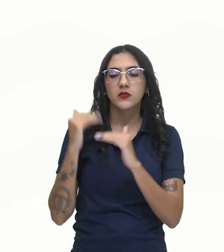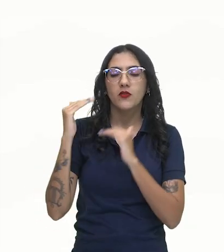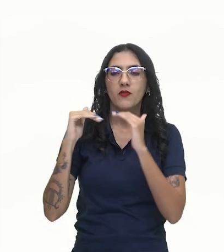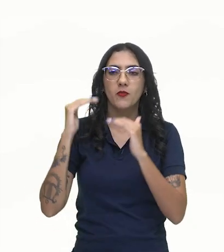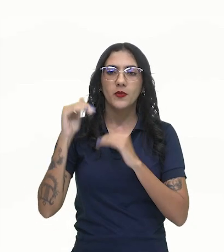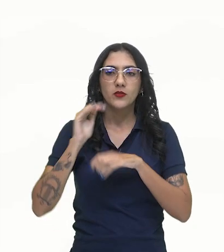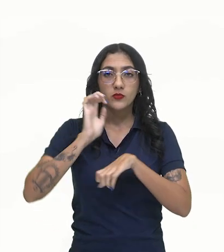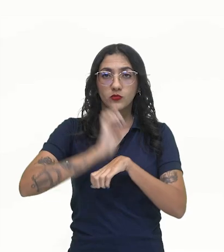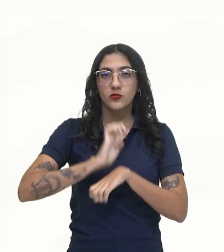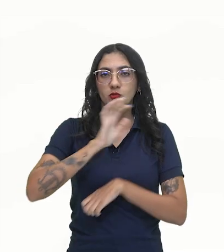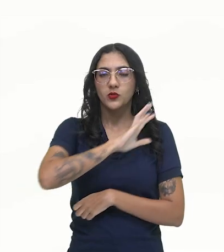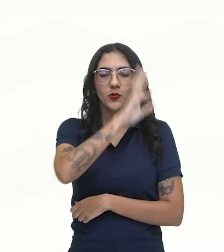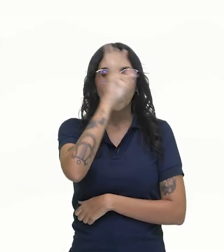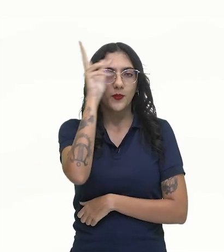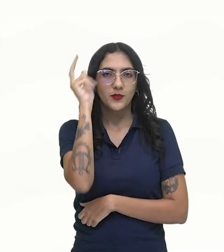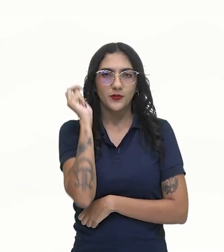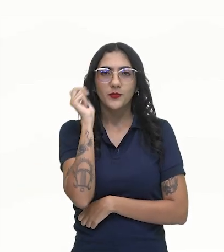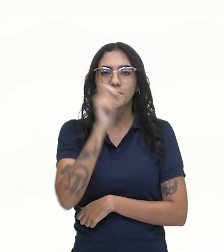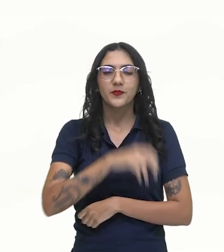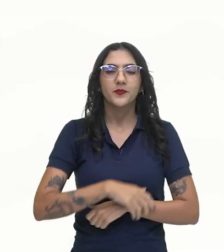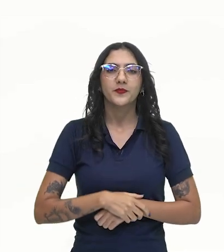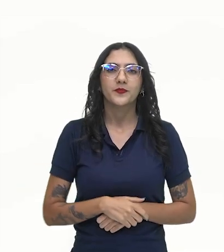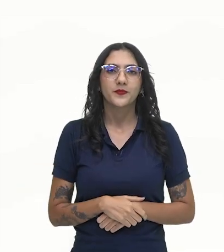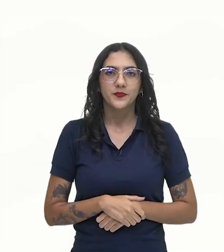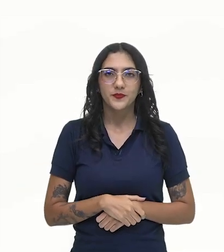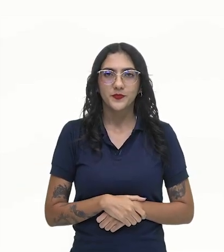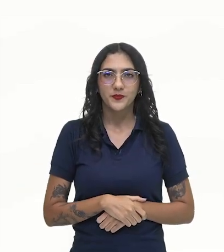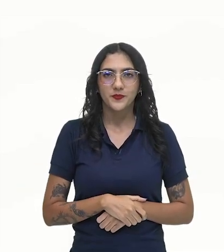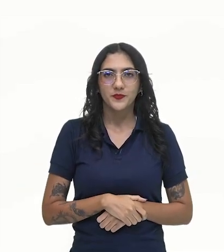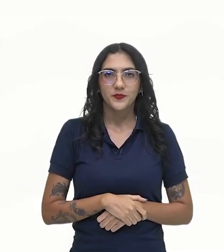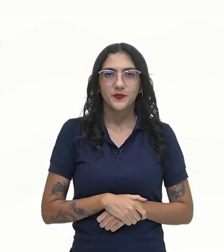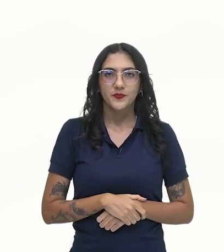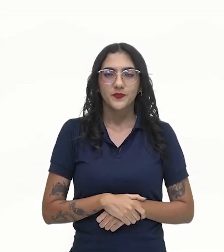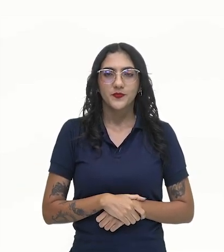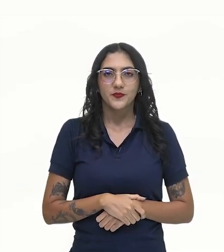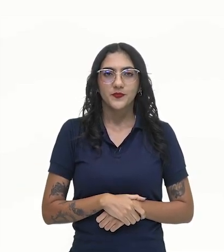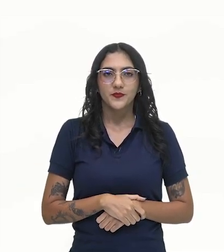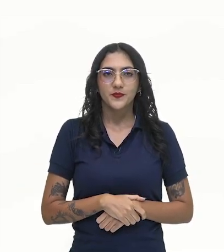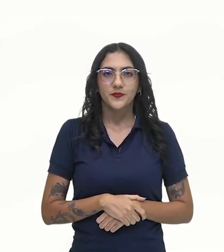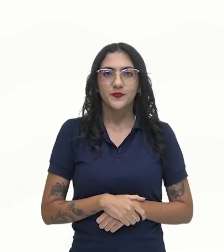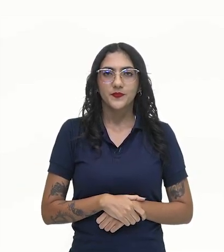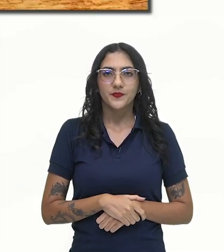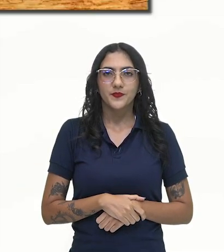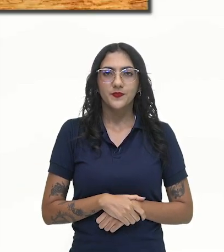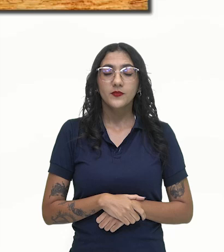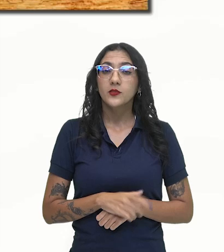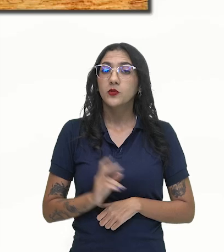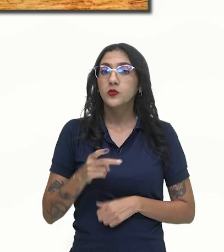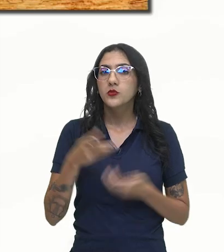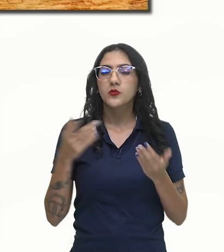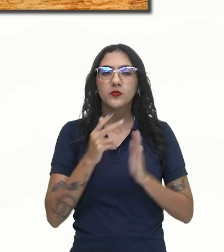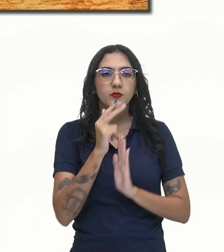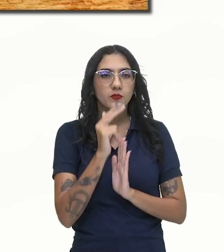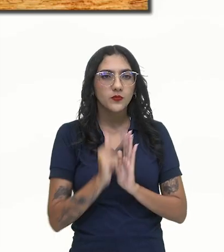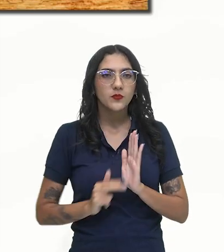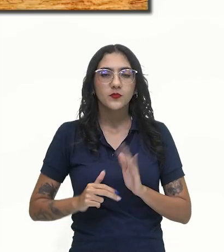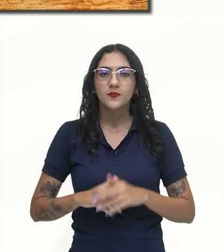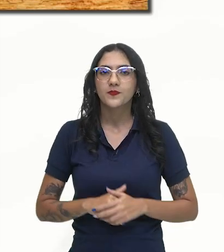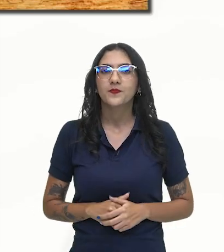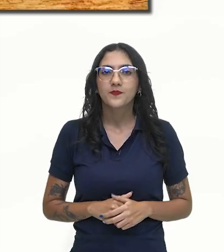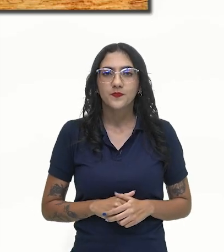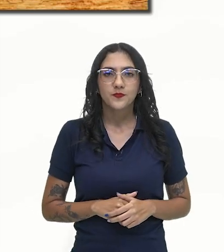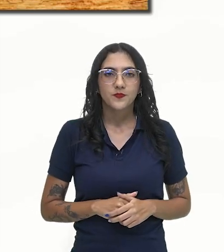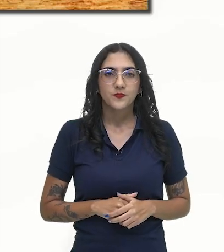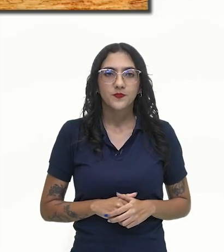do estado do Amazonas. Bom, continuando o que eu falei para vocês, vamos falar aqui,